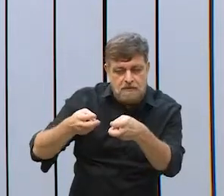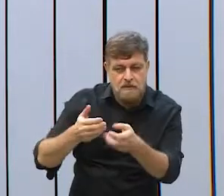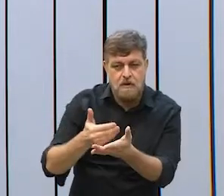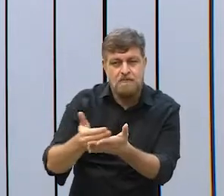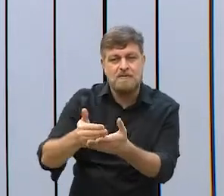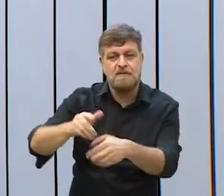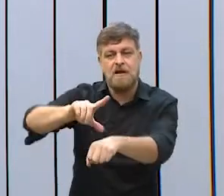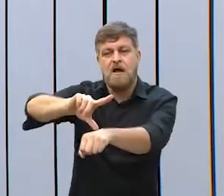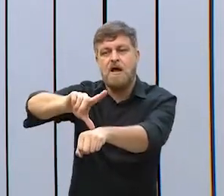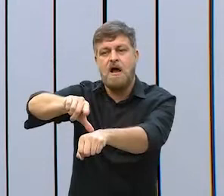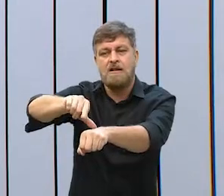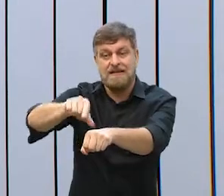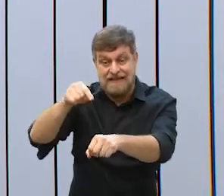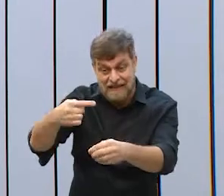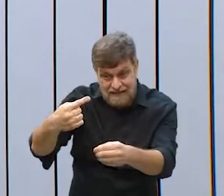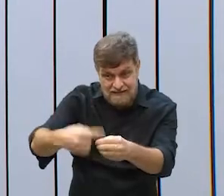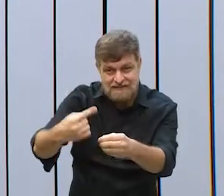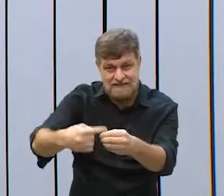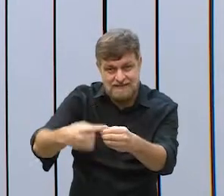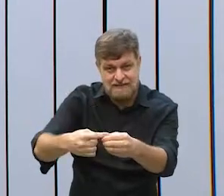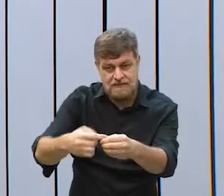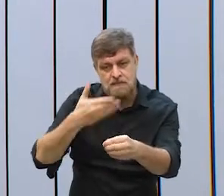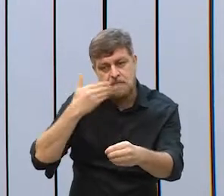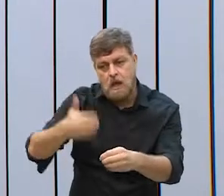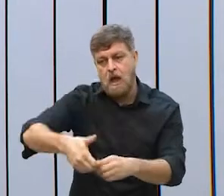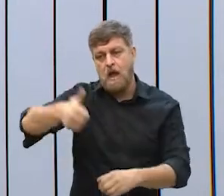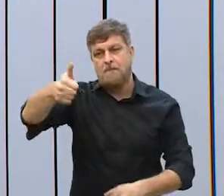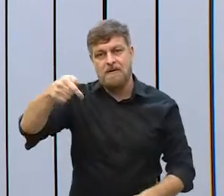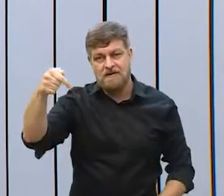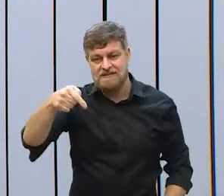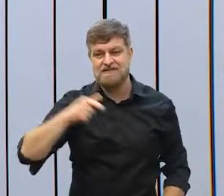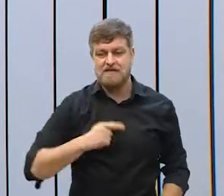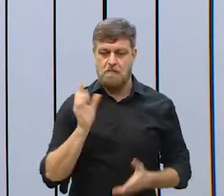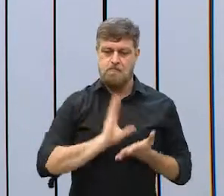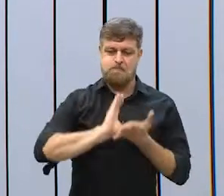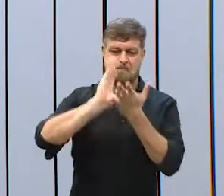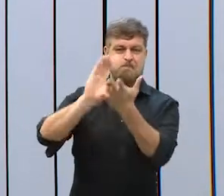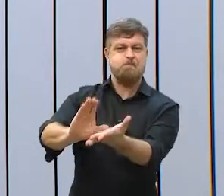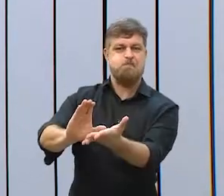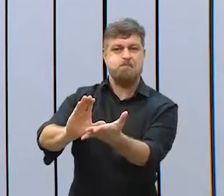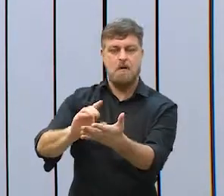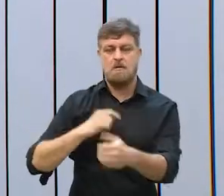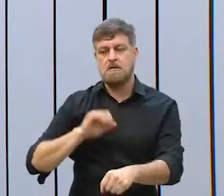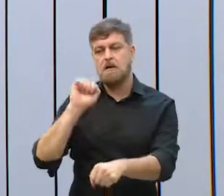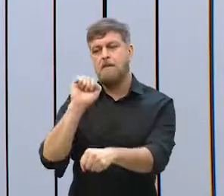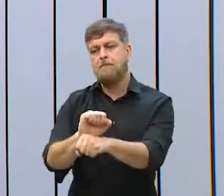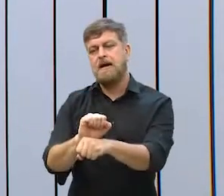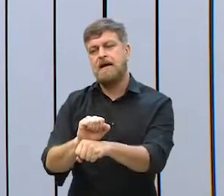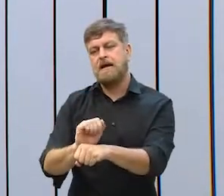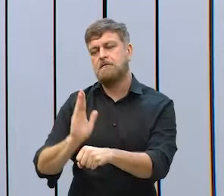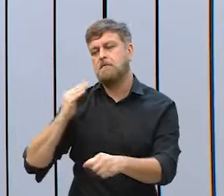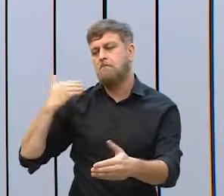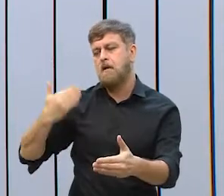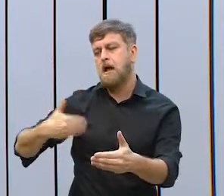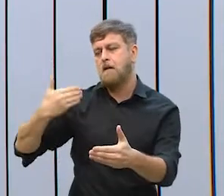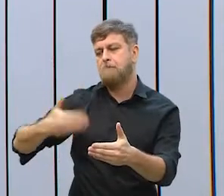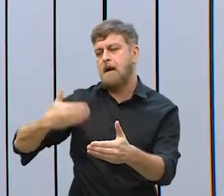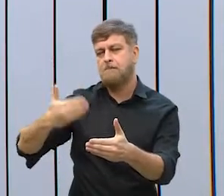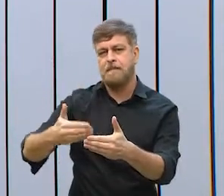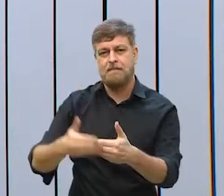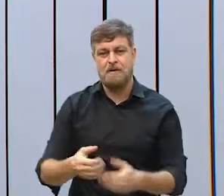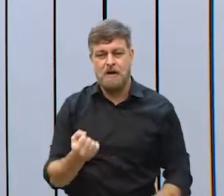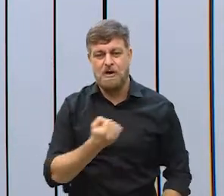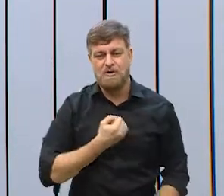atrasados. Se fosse cidade, se o Campo Grande visto como cidade, a gente está parado há muito tempo. É um número